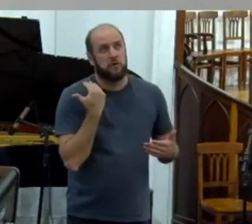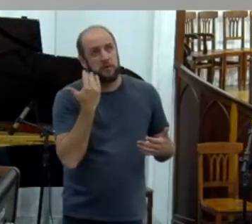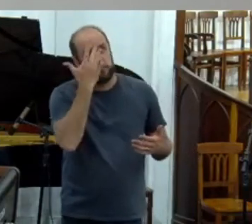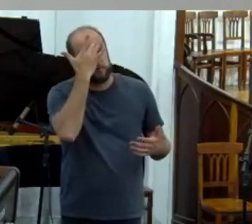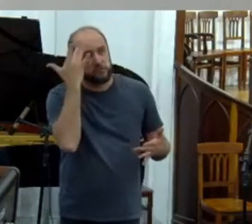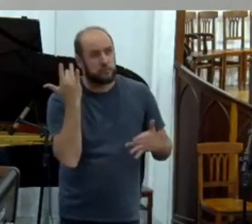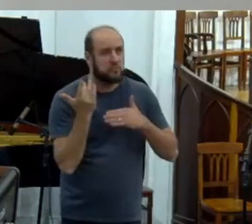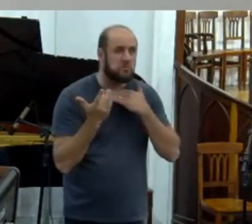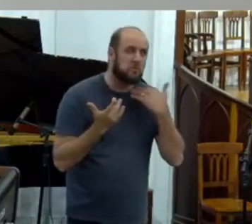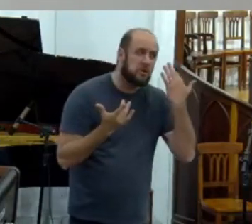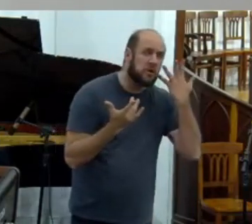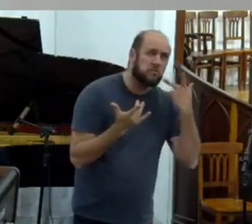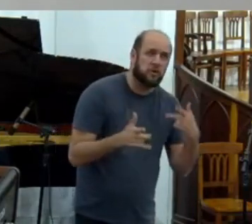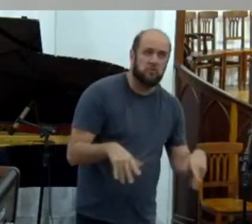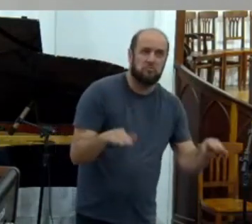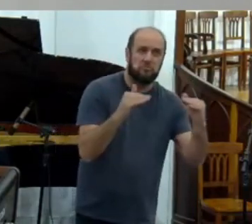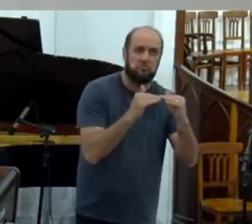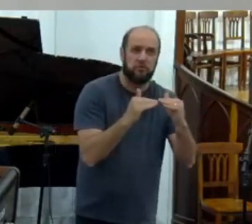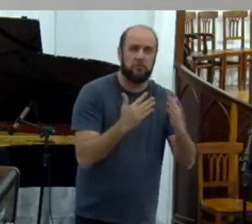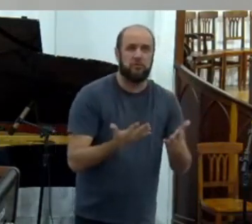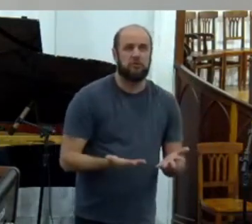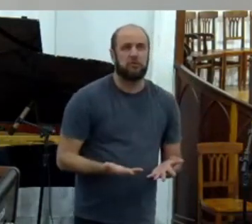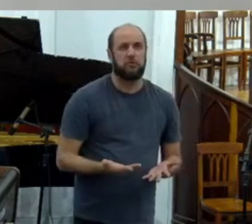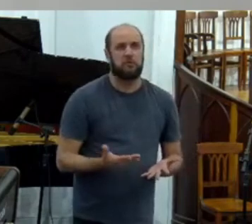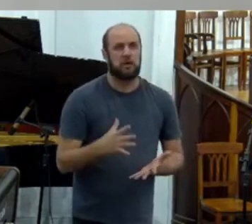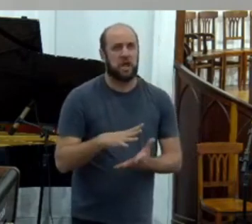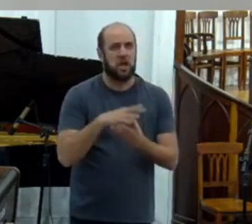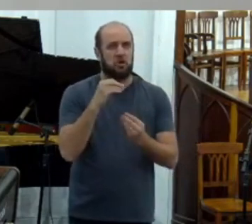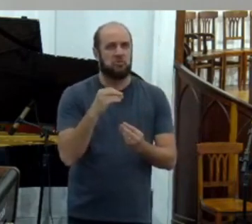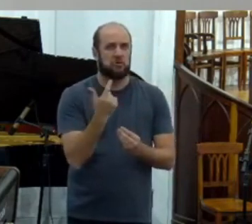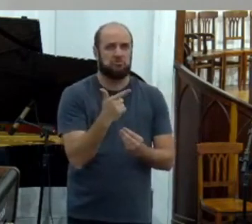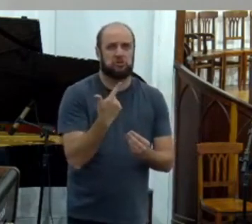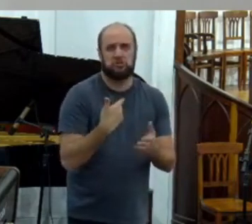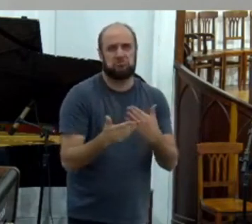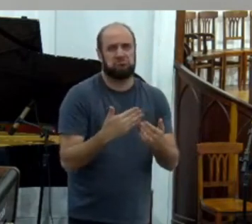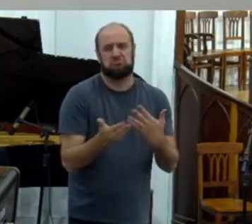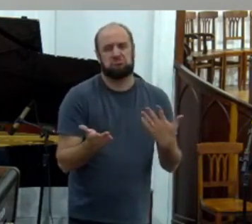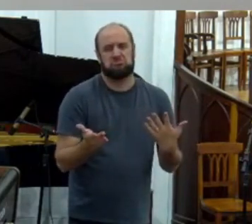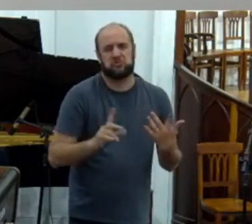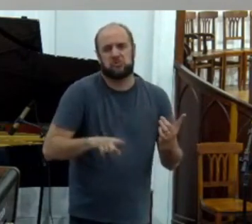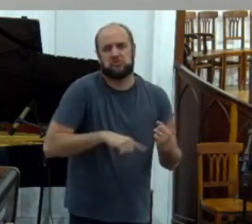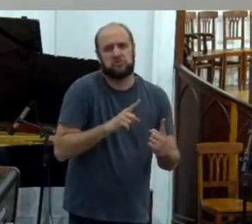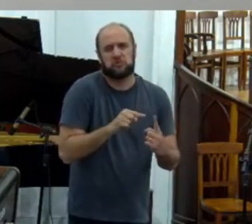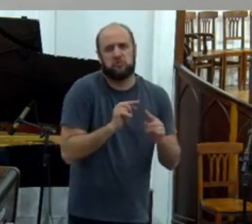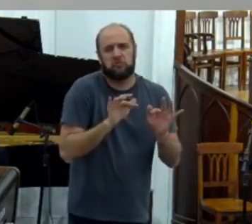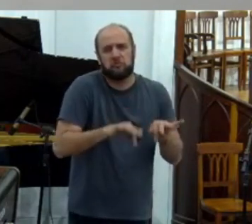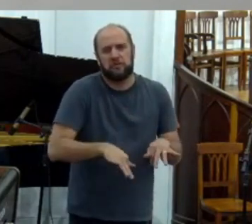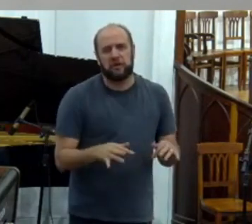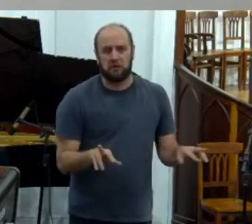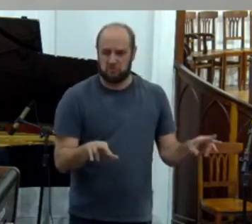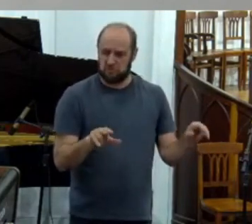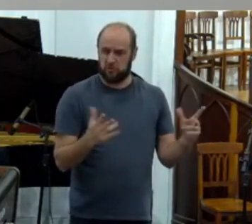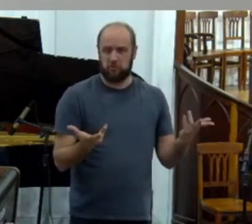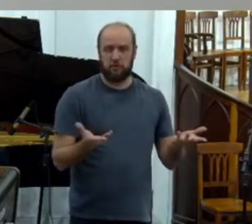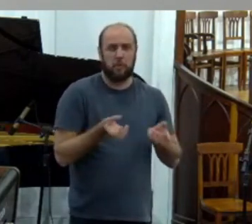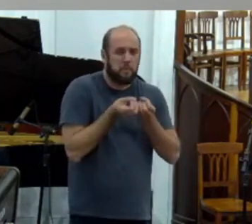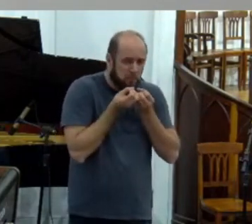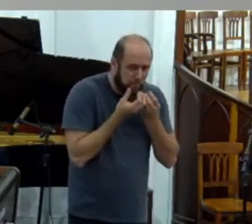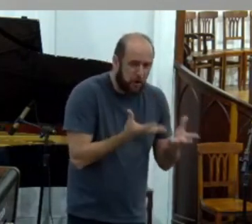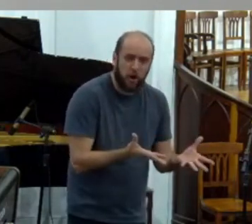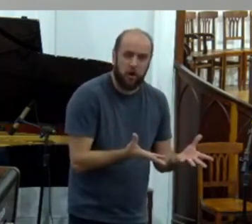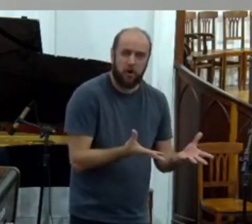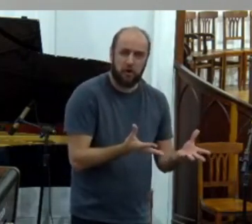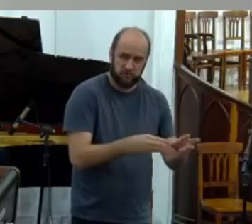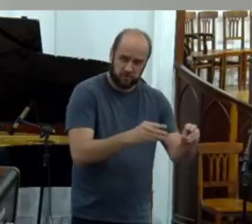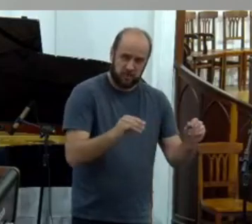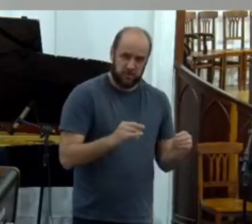um animal. Se uma pessoa tem alma, um animal não tem. Se o destino de ambos é o mesmo, se é simplesmente o pó, não tem